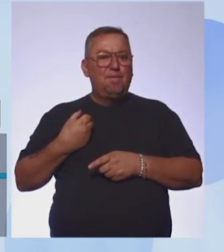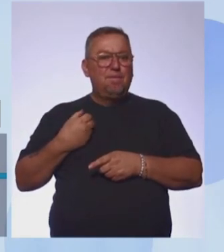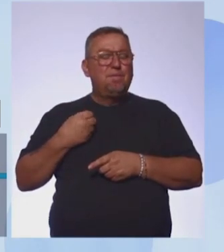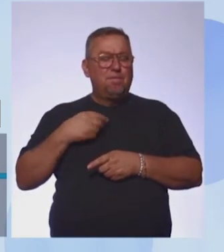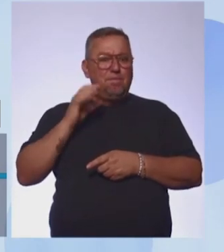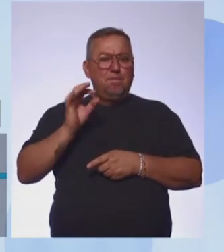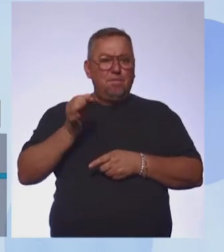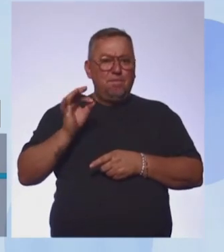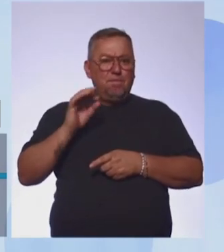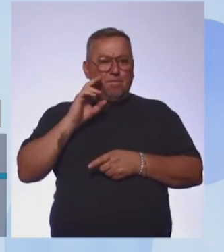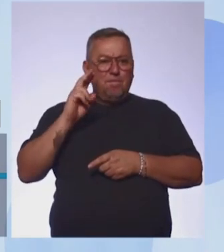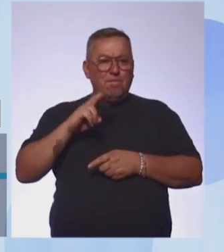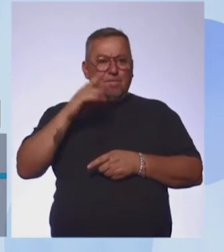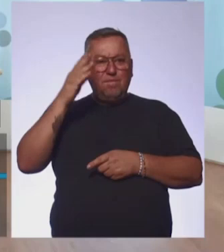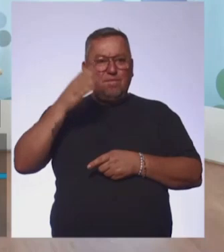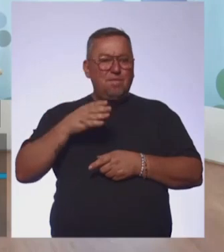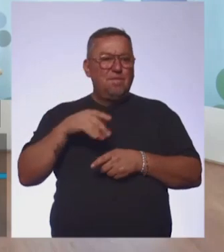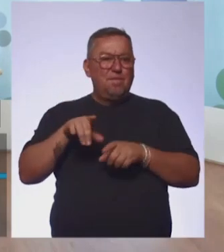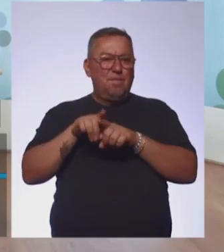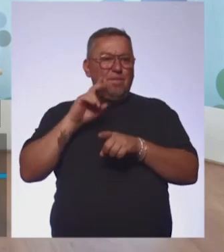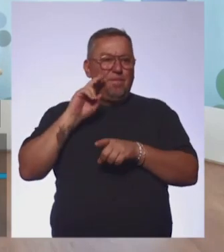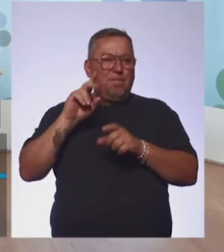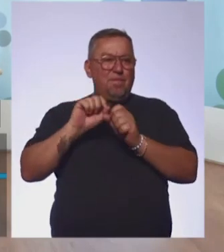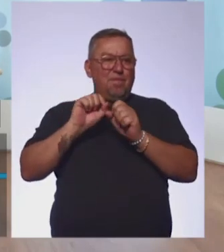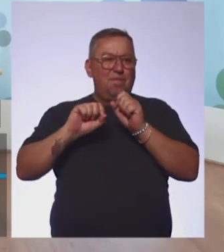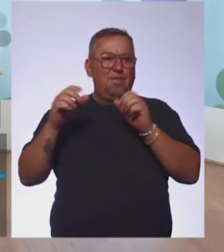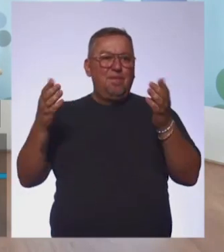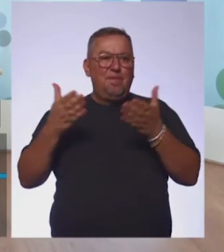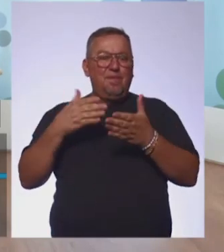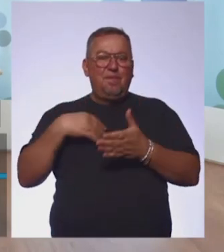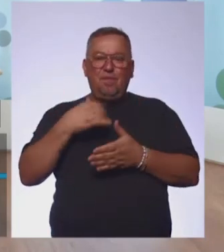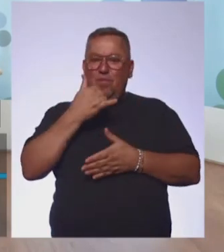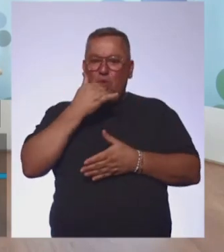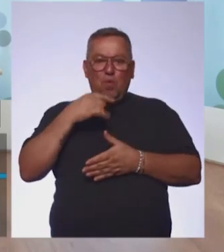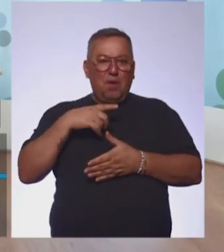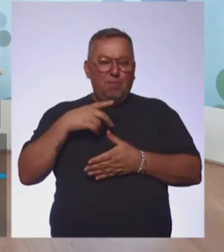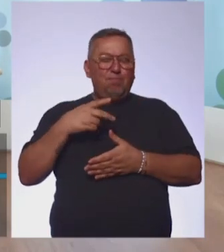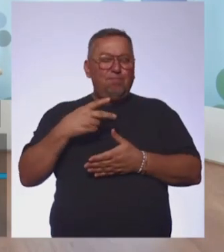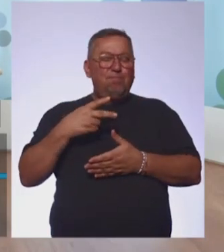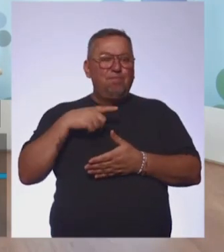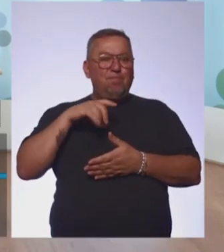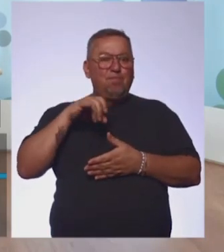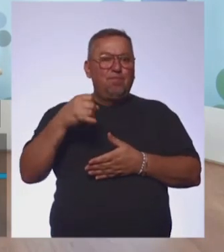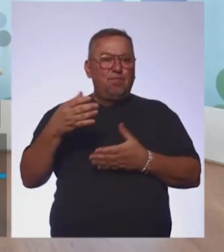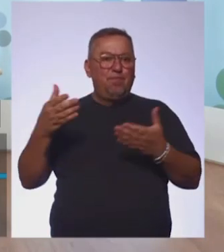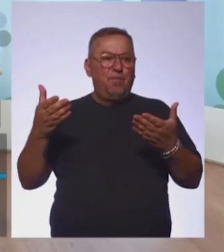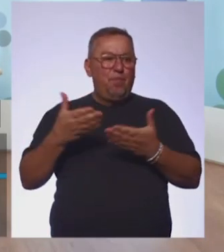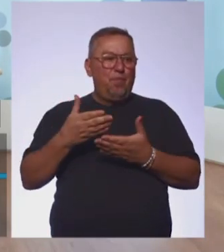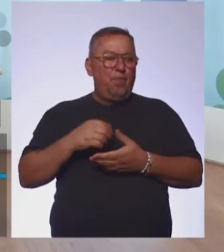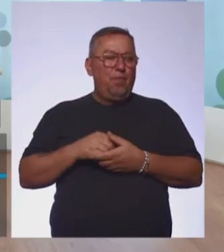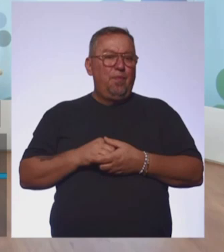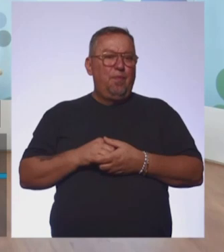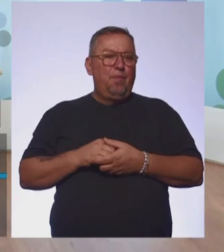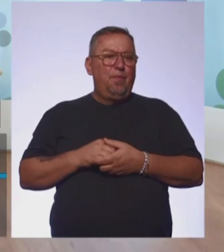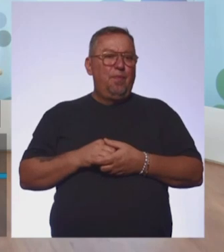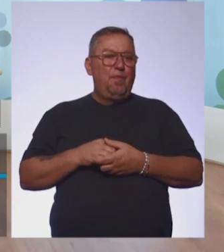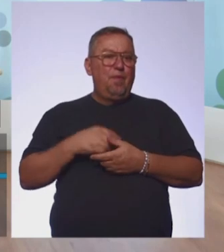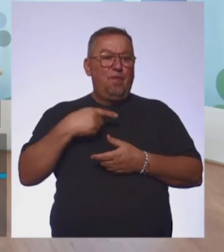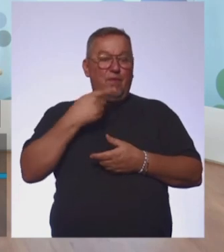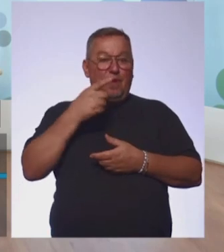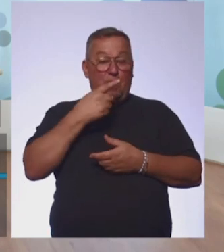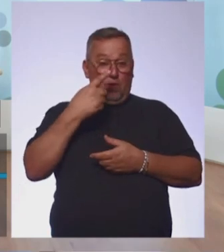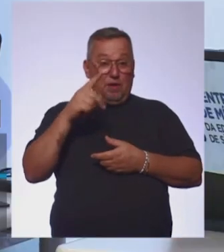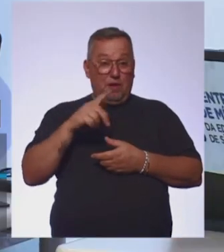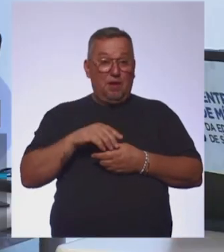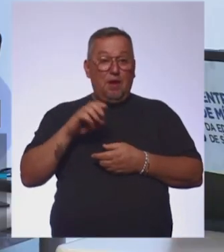beleza. Eu é que olhei aqui só no comecinho também, como você fez, agora é verdade. Que eu bati o olho ali. Eu aproveitei Então, eu dois vou falar o números pra uma. deles.